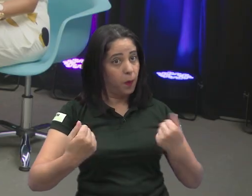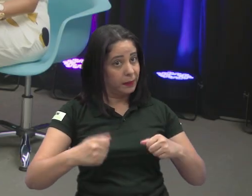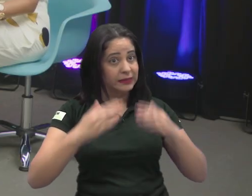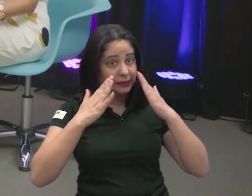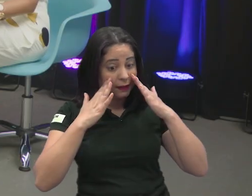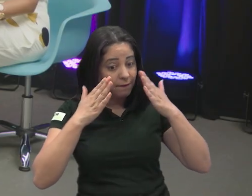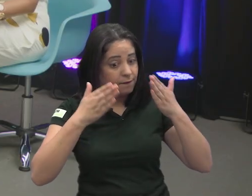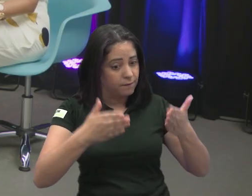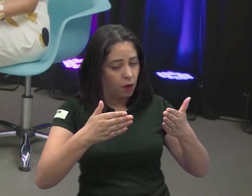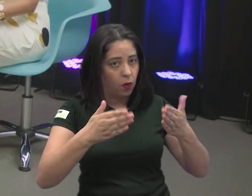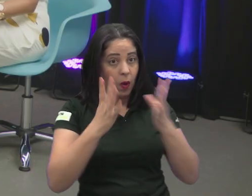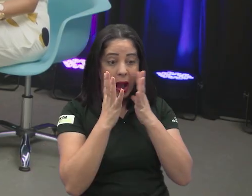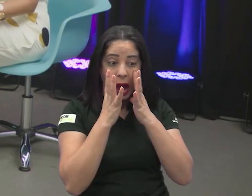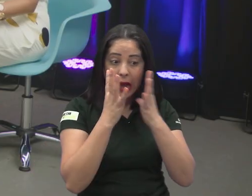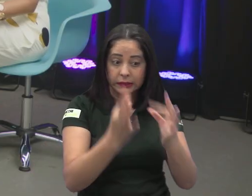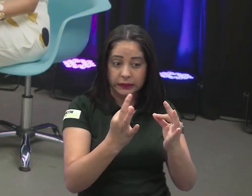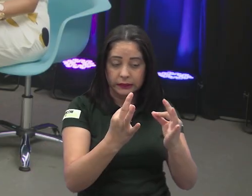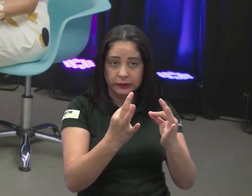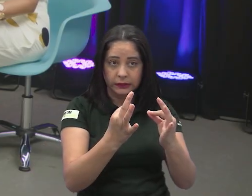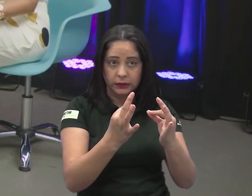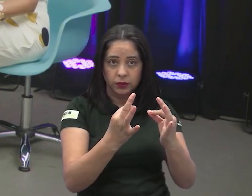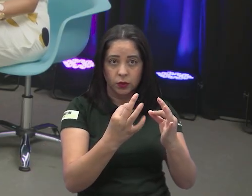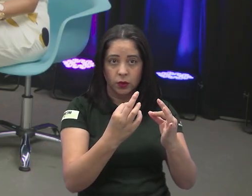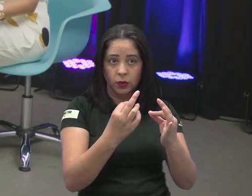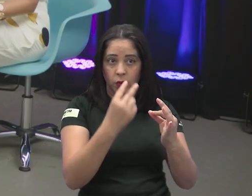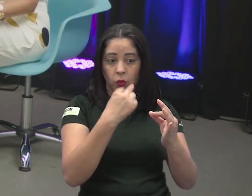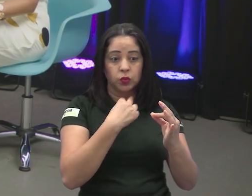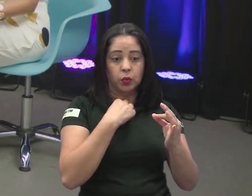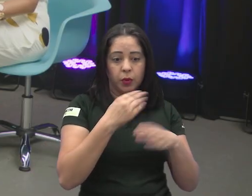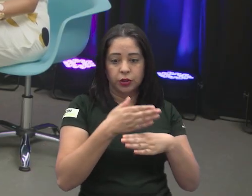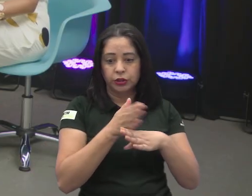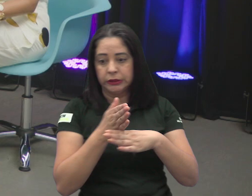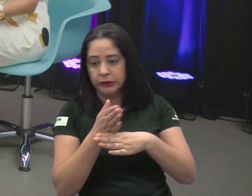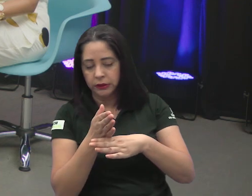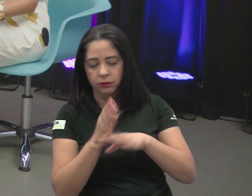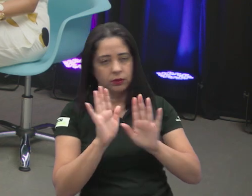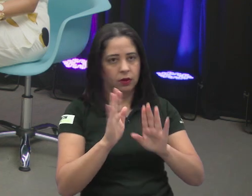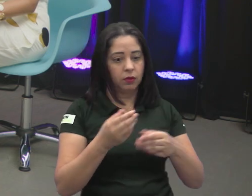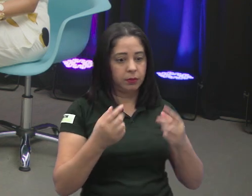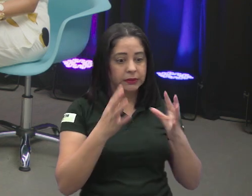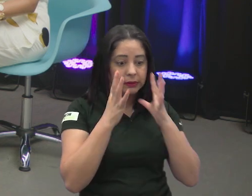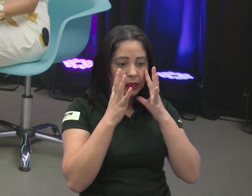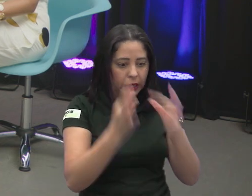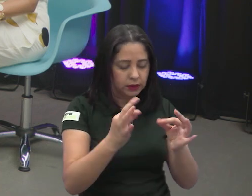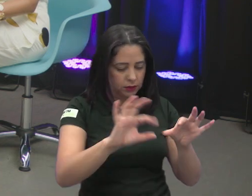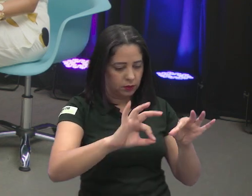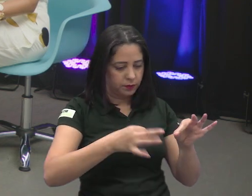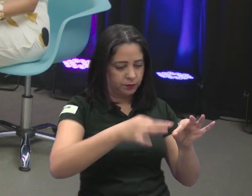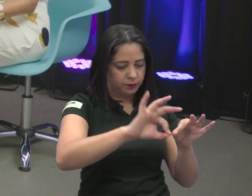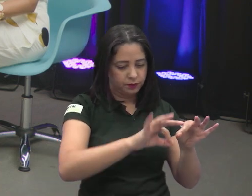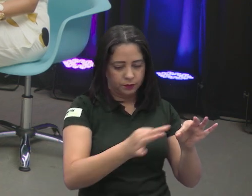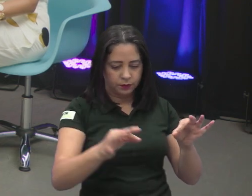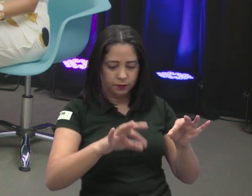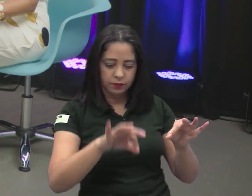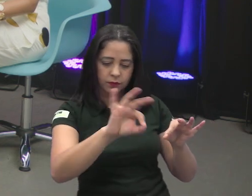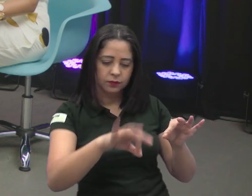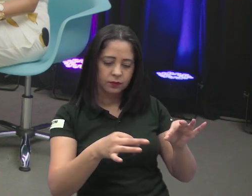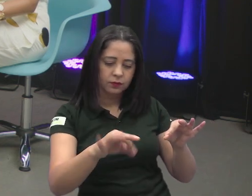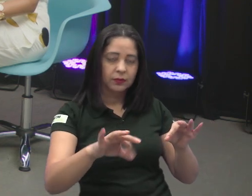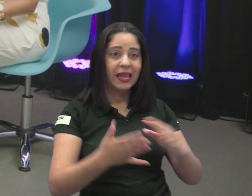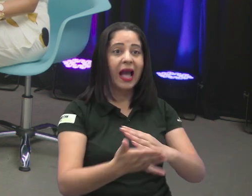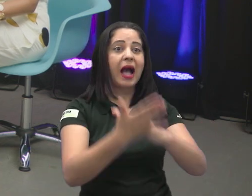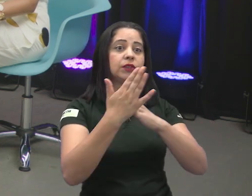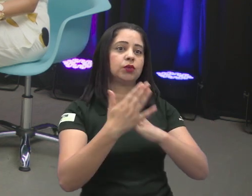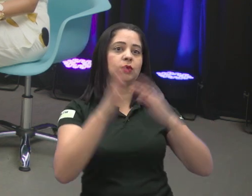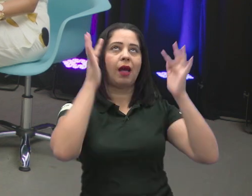foco, né? Não pode se distrair mesmo, né? E muitas vezes o tear, ele serve